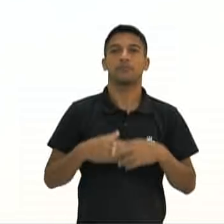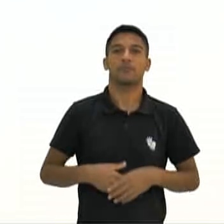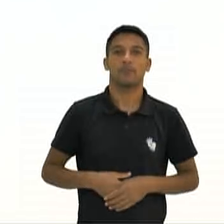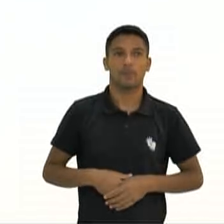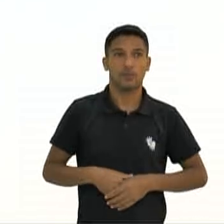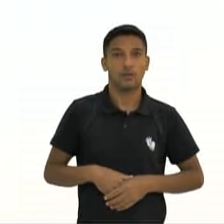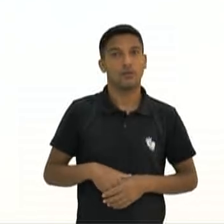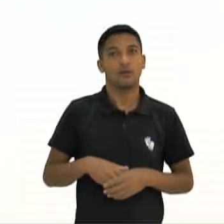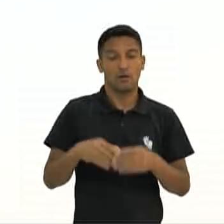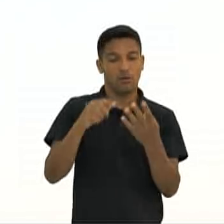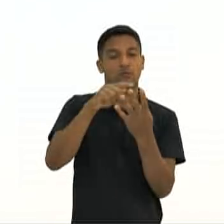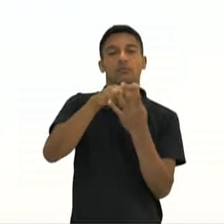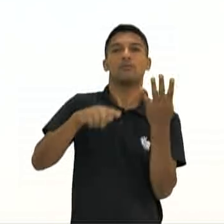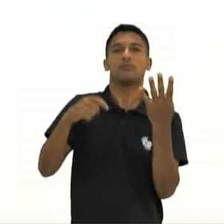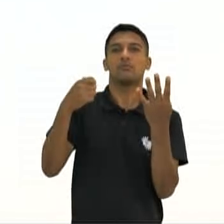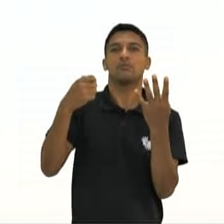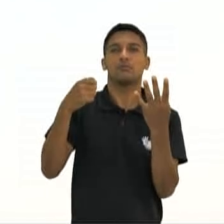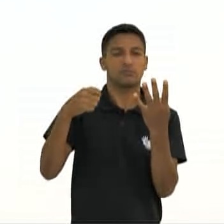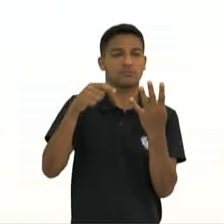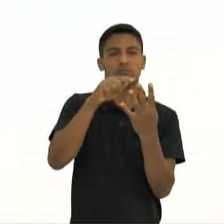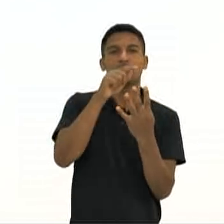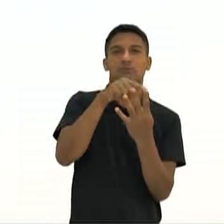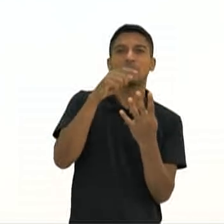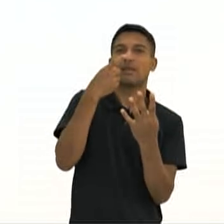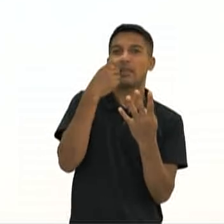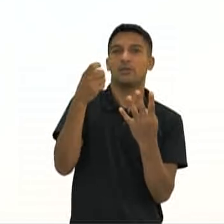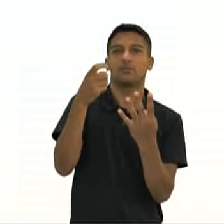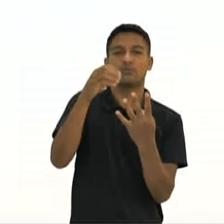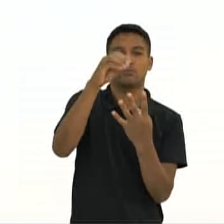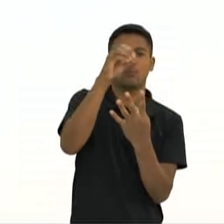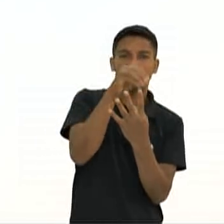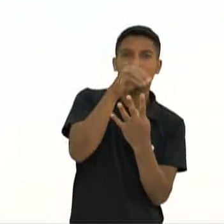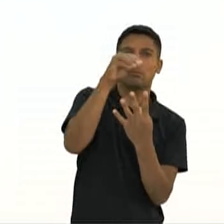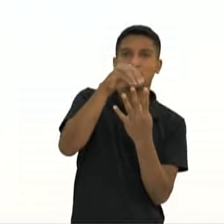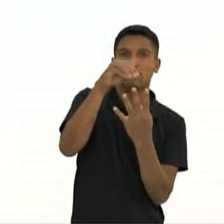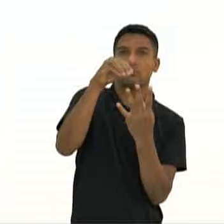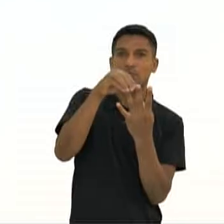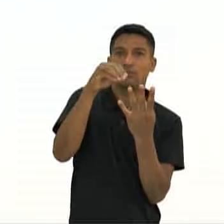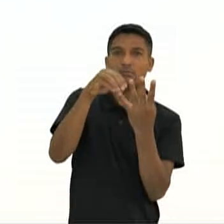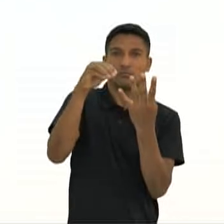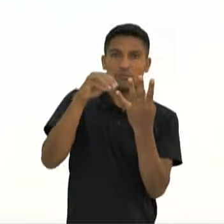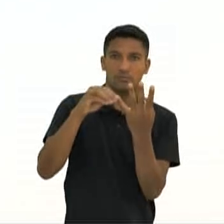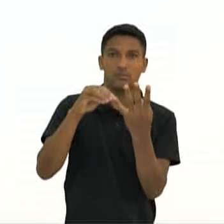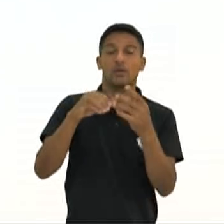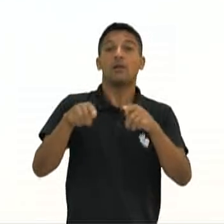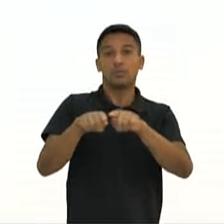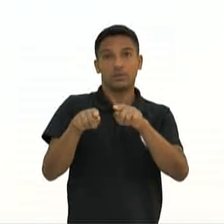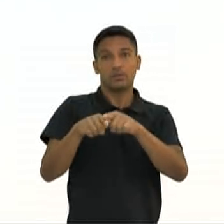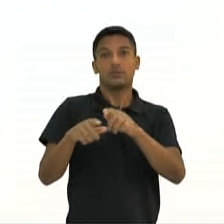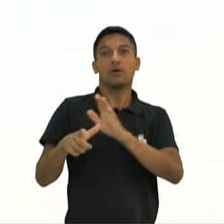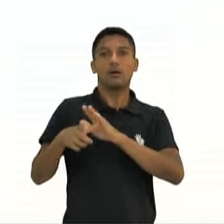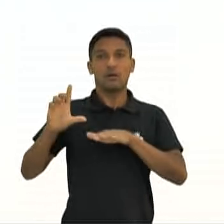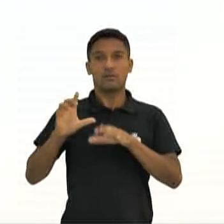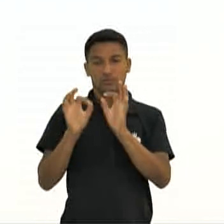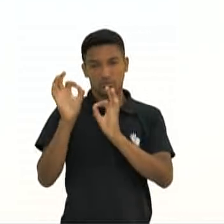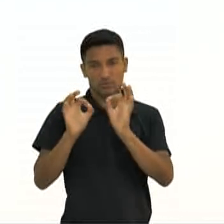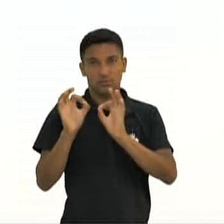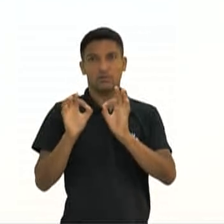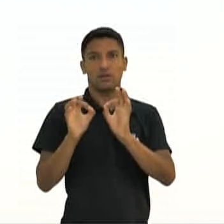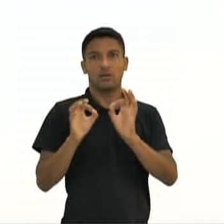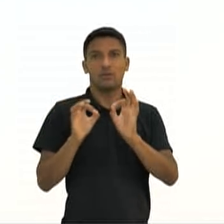literalmente separado, nós temos um planejamento a ser feito para esse destino, a utilização